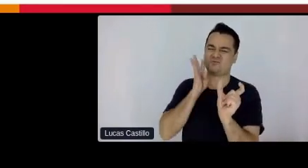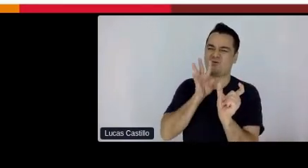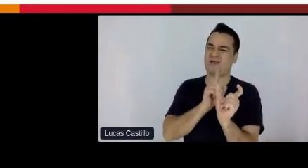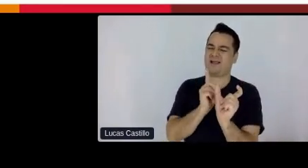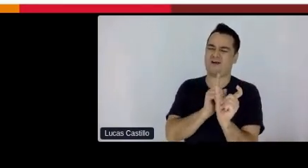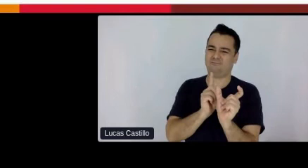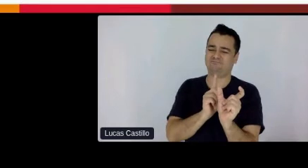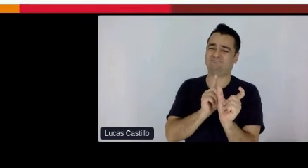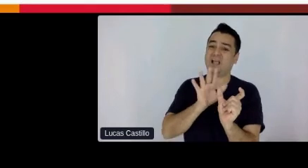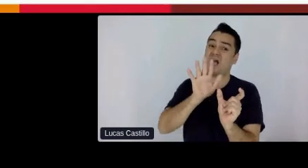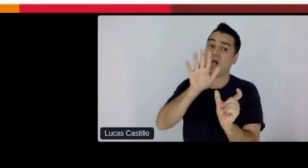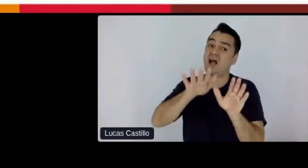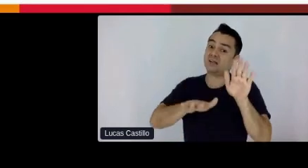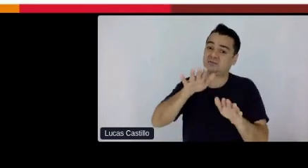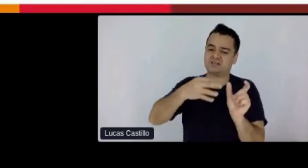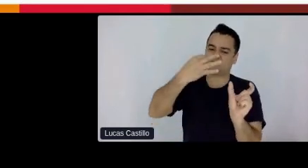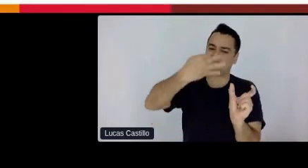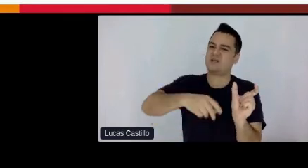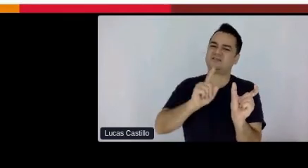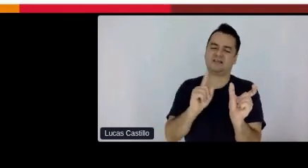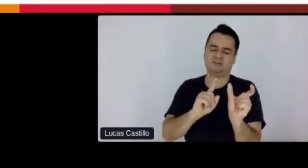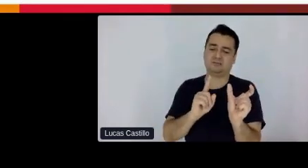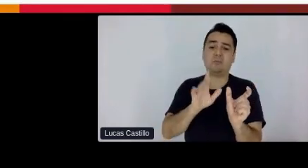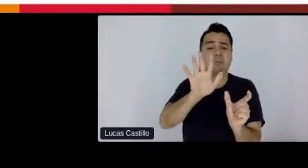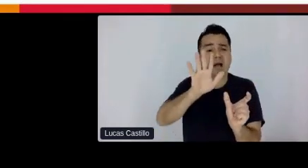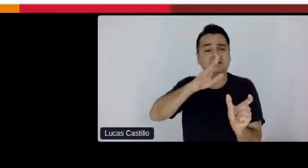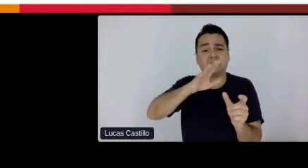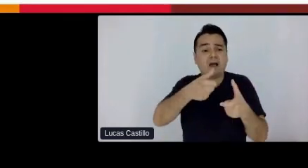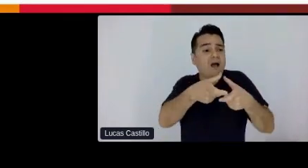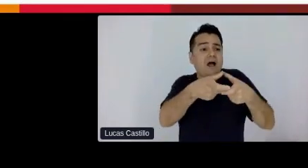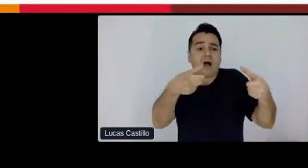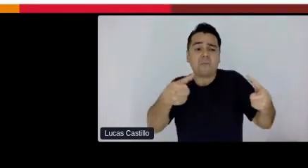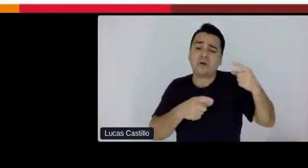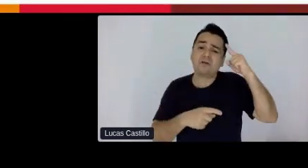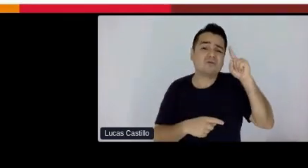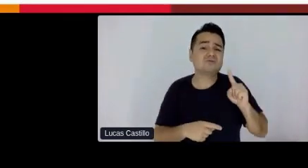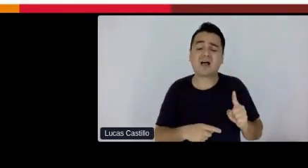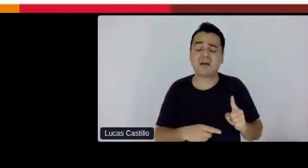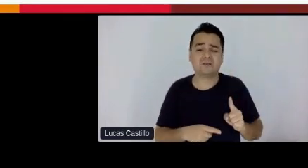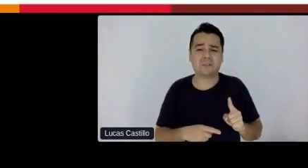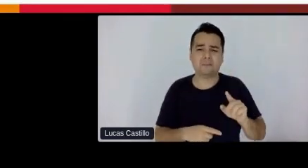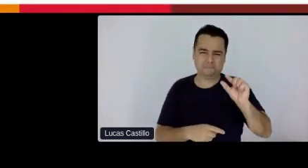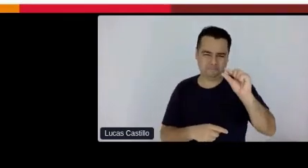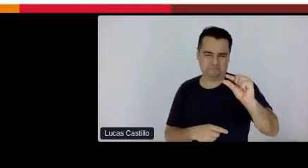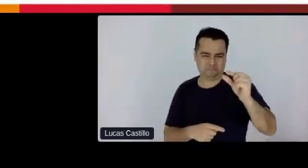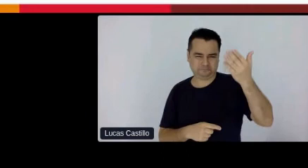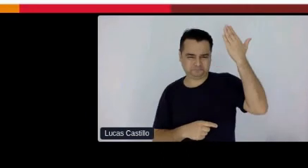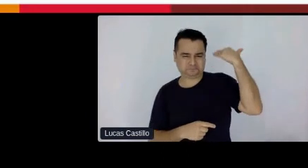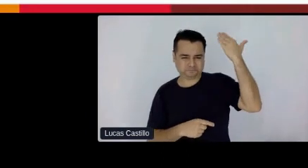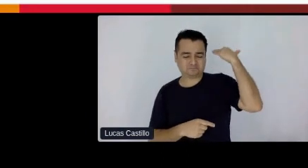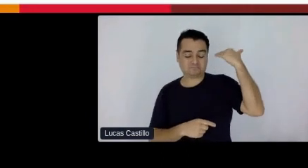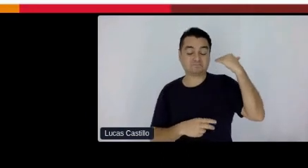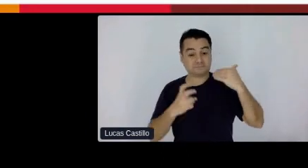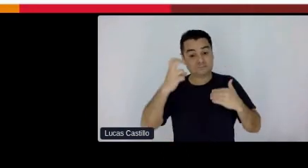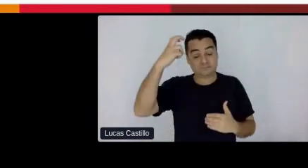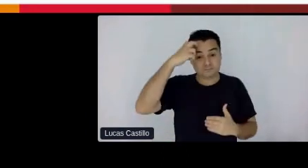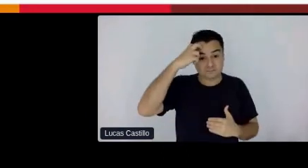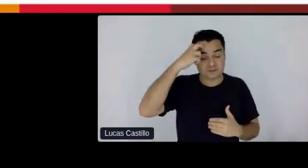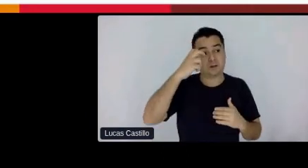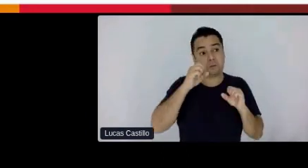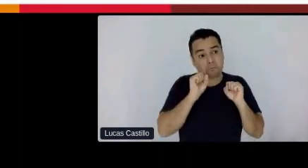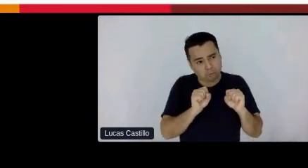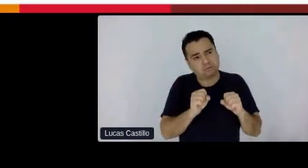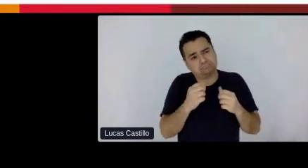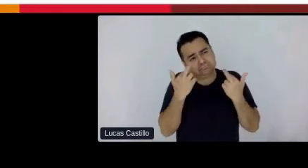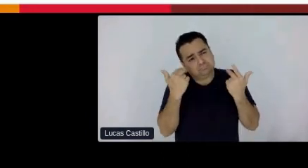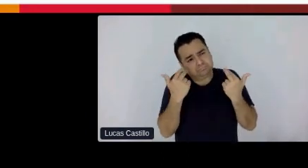não estão certas, e às vezes a gente não tem consciência de que aquilo não cabe, de que aquilo não cabe. Até um tempo atrás, por ser uma coisa cultural, isso aí